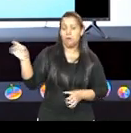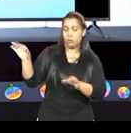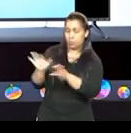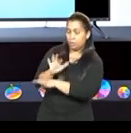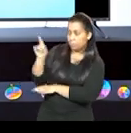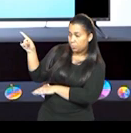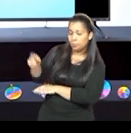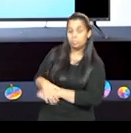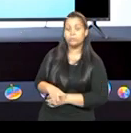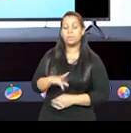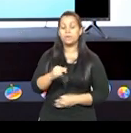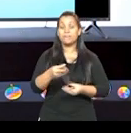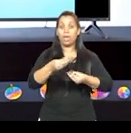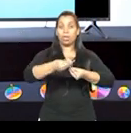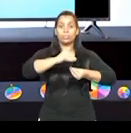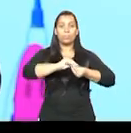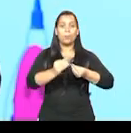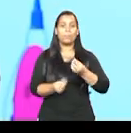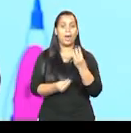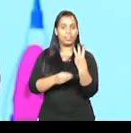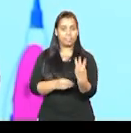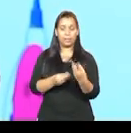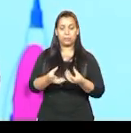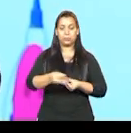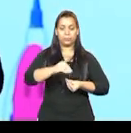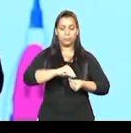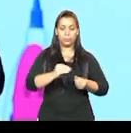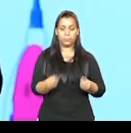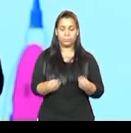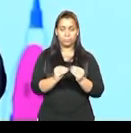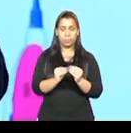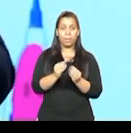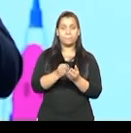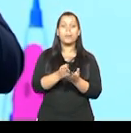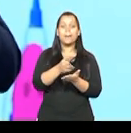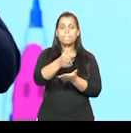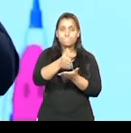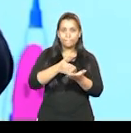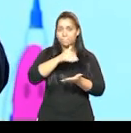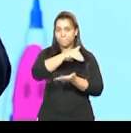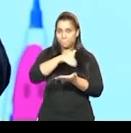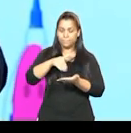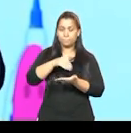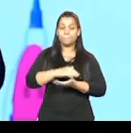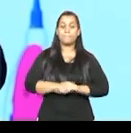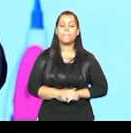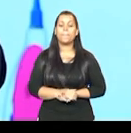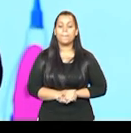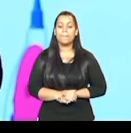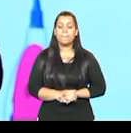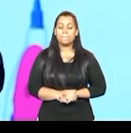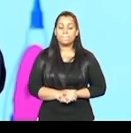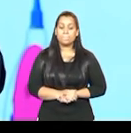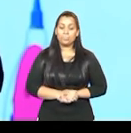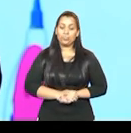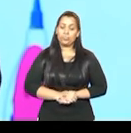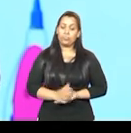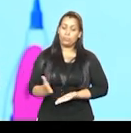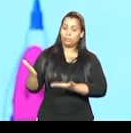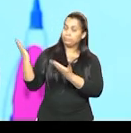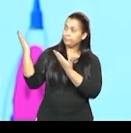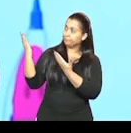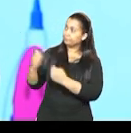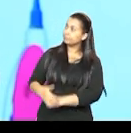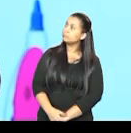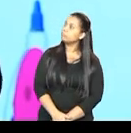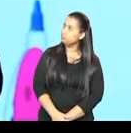nós vamos dobrar em 3 partes para fazer as marcações. Vamos dobrar ao meio, mais uma vez ao meio